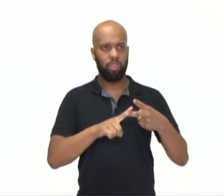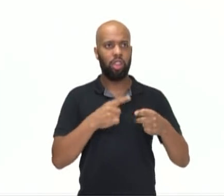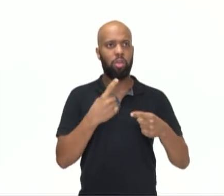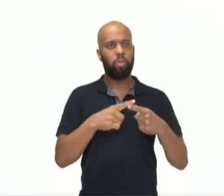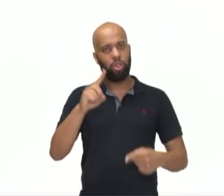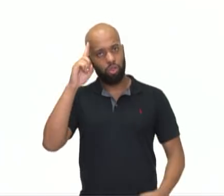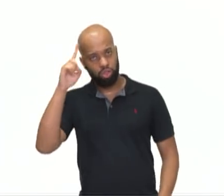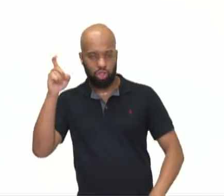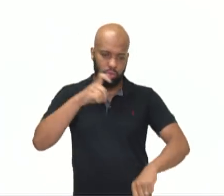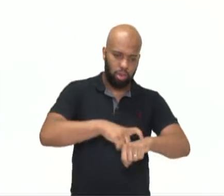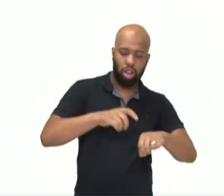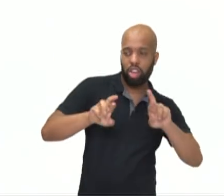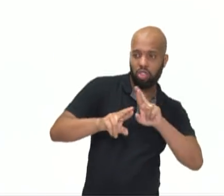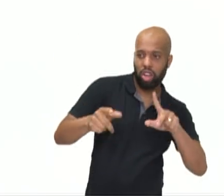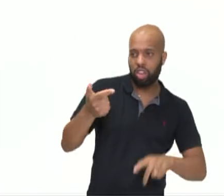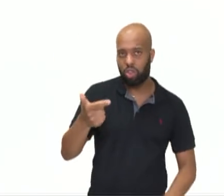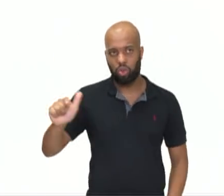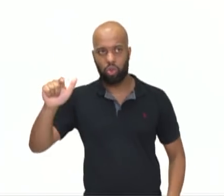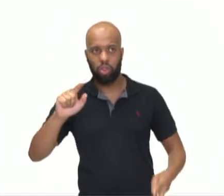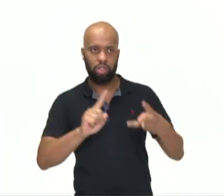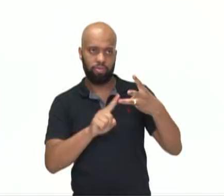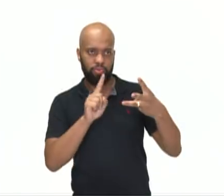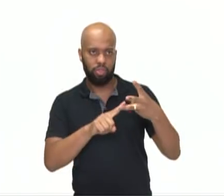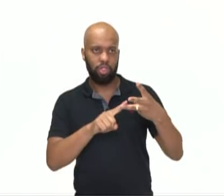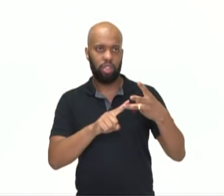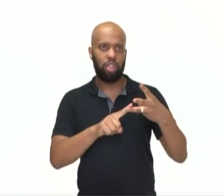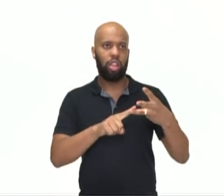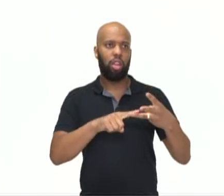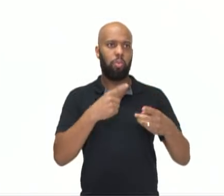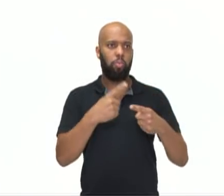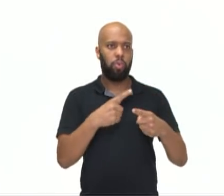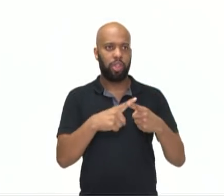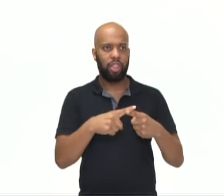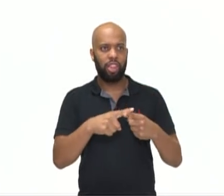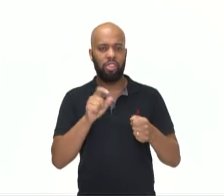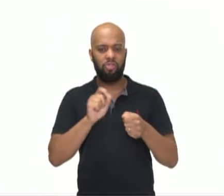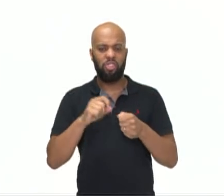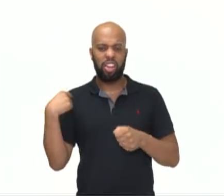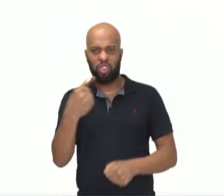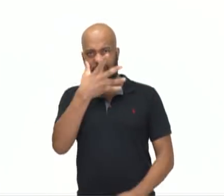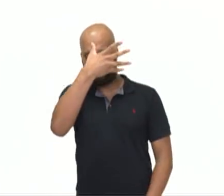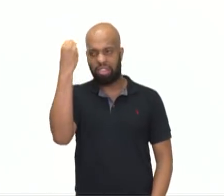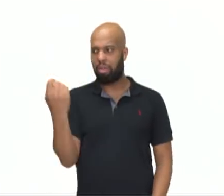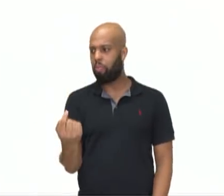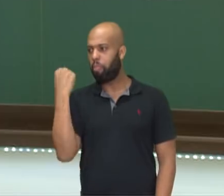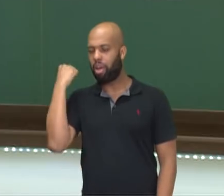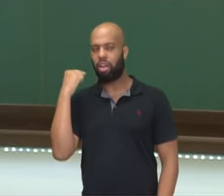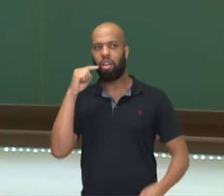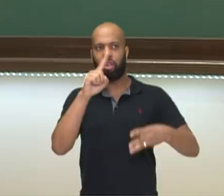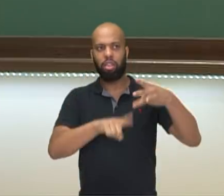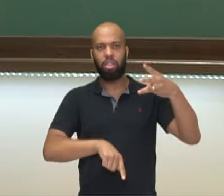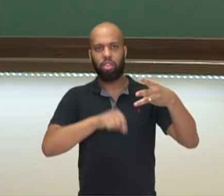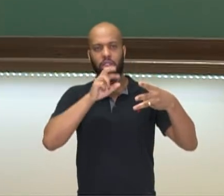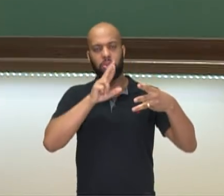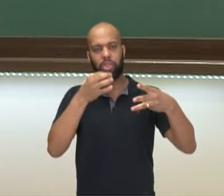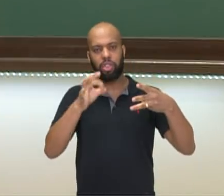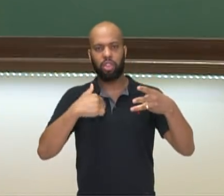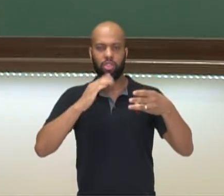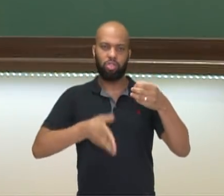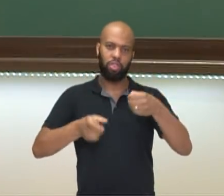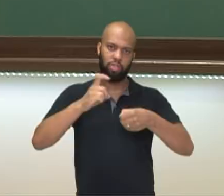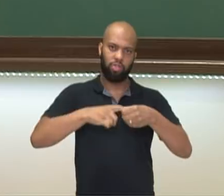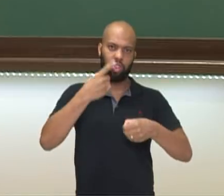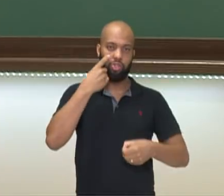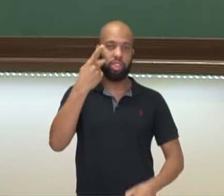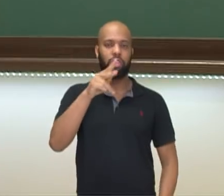um dia e uma hora diferente das outras. Letra C, com que a gente esqueça do passado. Vamos dar um